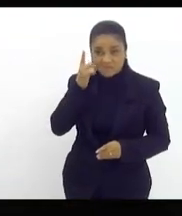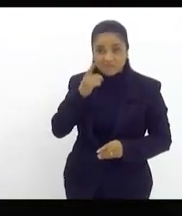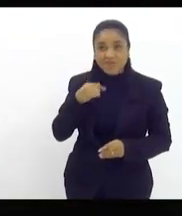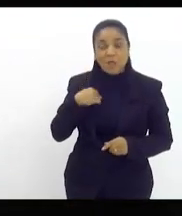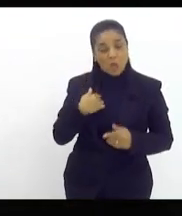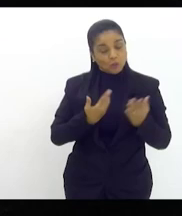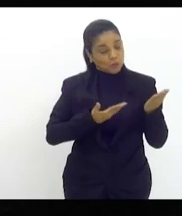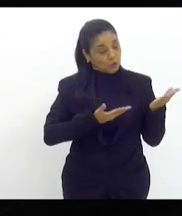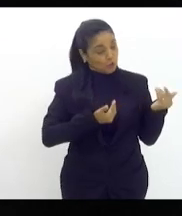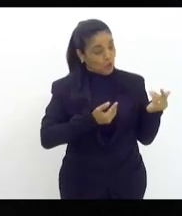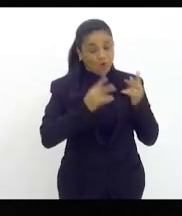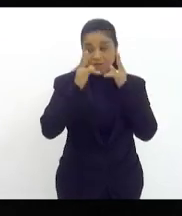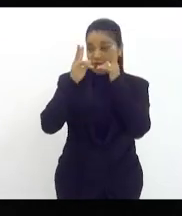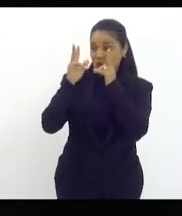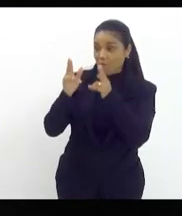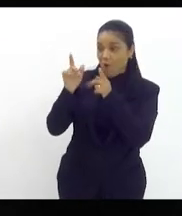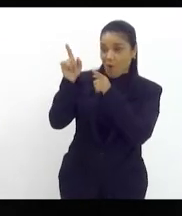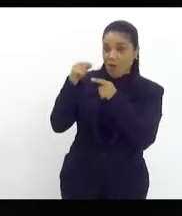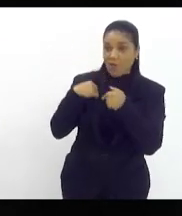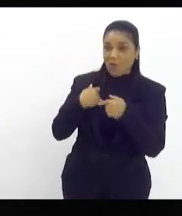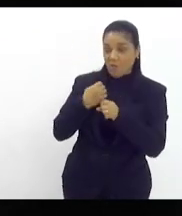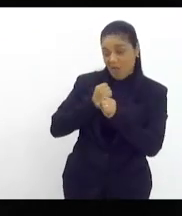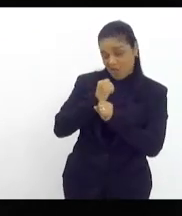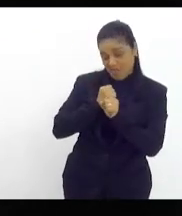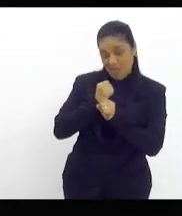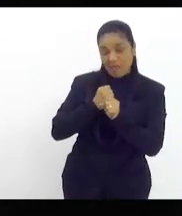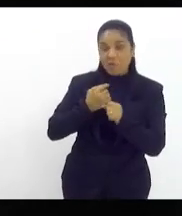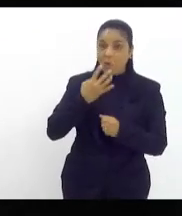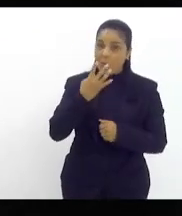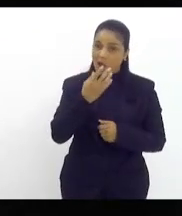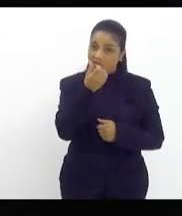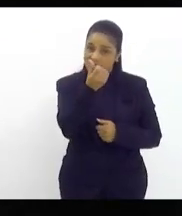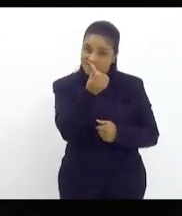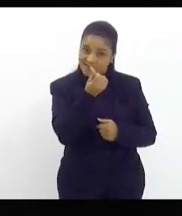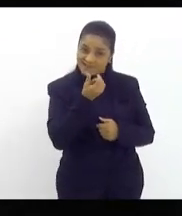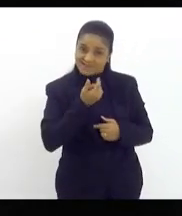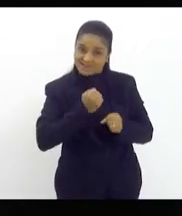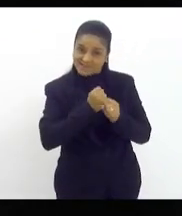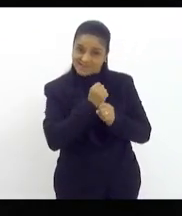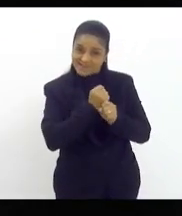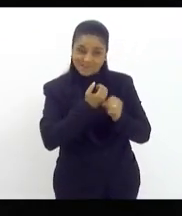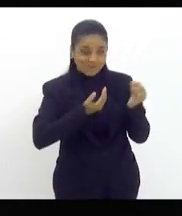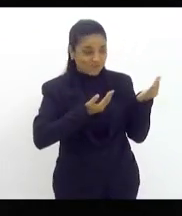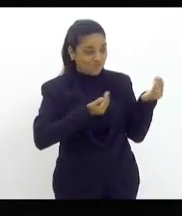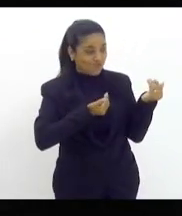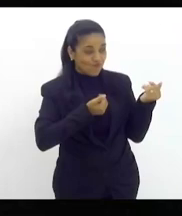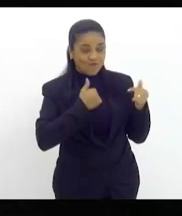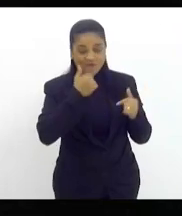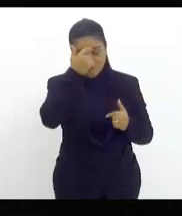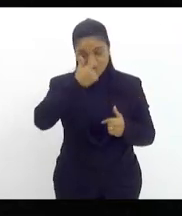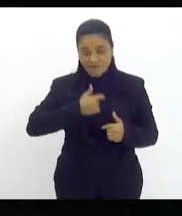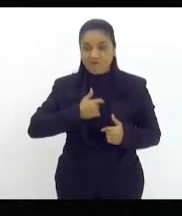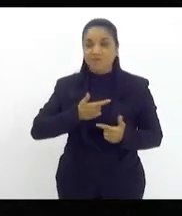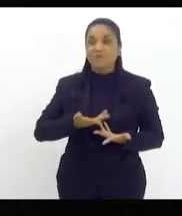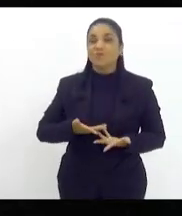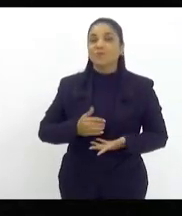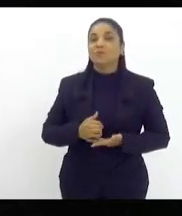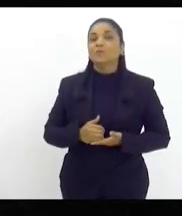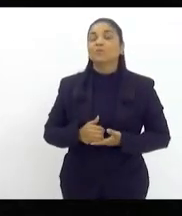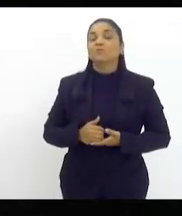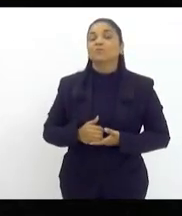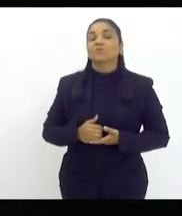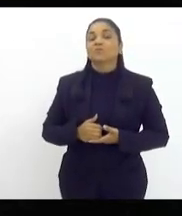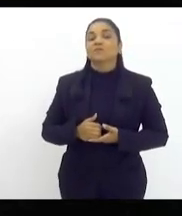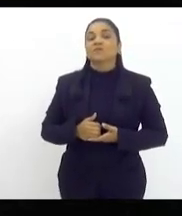jovem quanto eles eu sou mais tempo jovem 46 anos eu estou vivendo essa juventude essa jovialidade mas